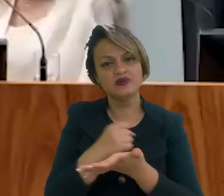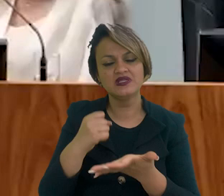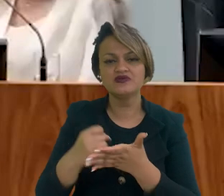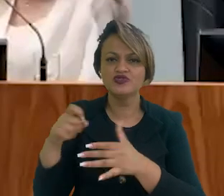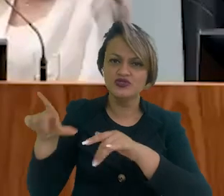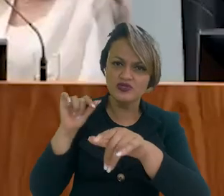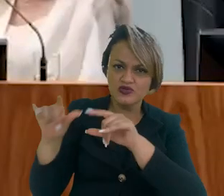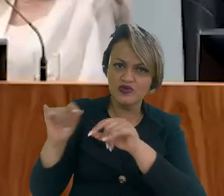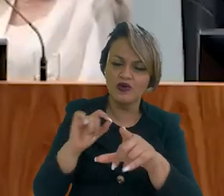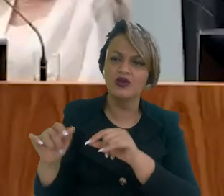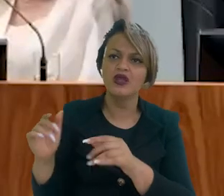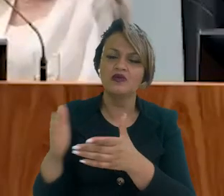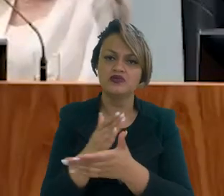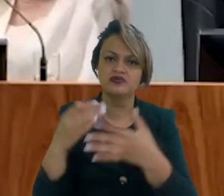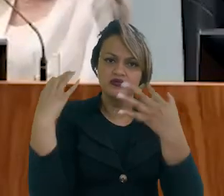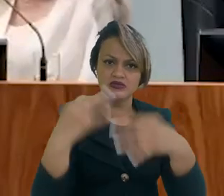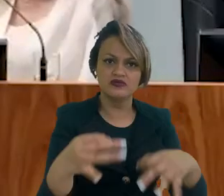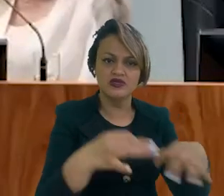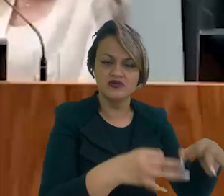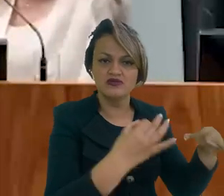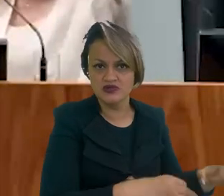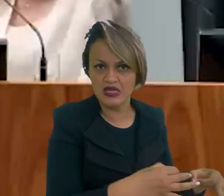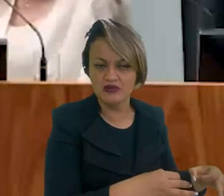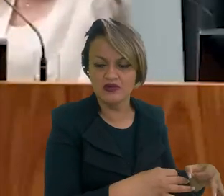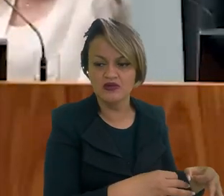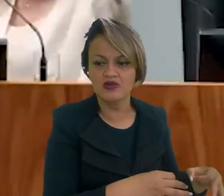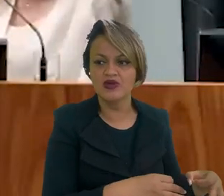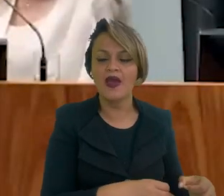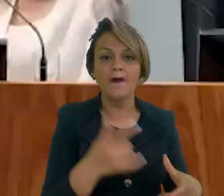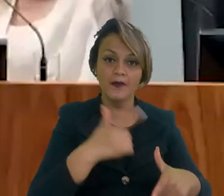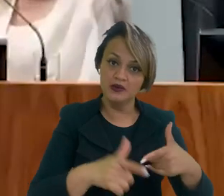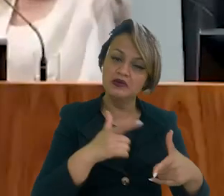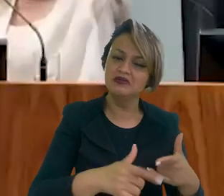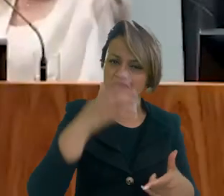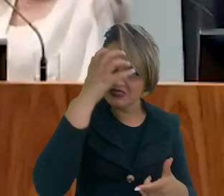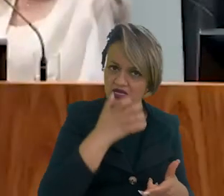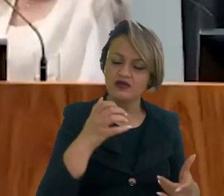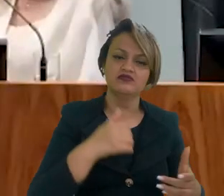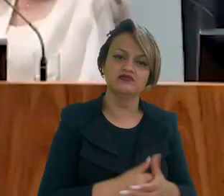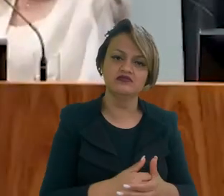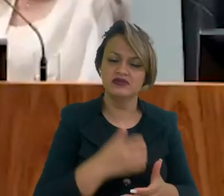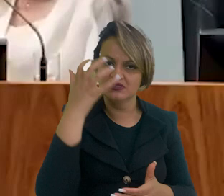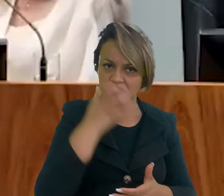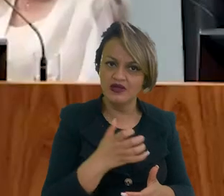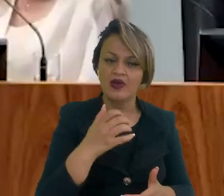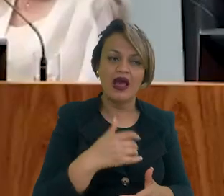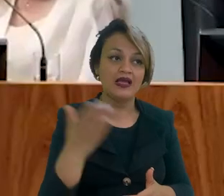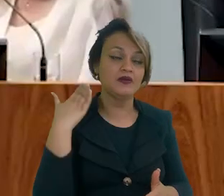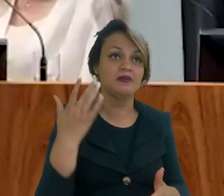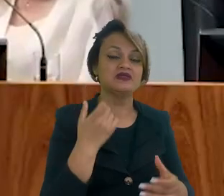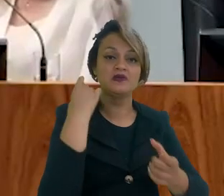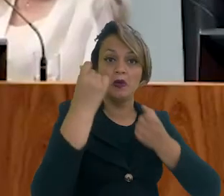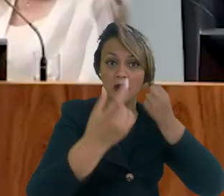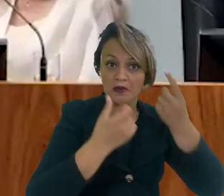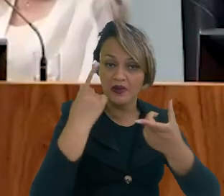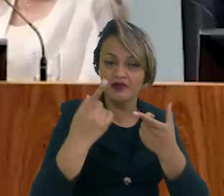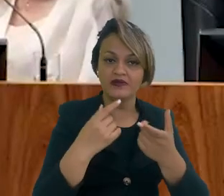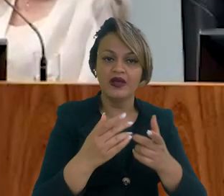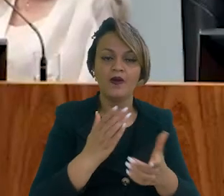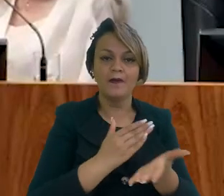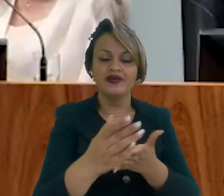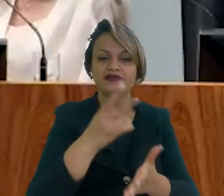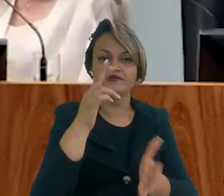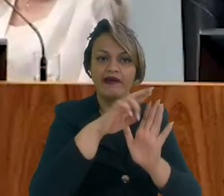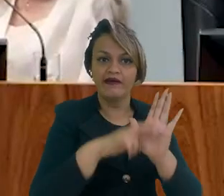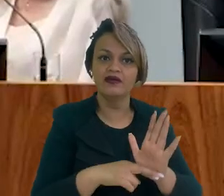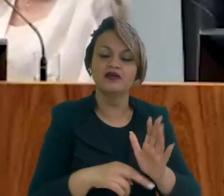contratação é um concurso público na contratação nós não selecionamos também adequadamente é assim é um problema sério